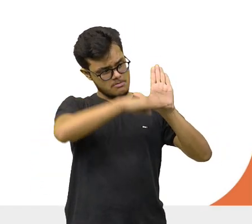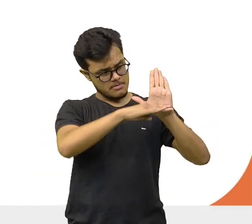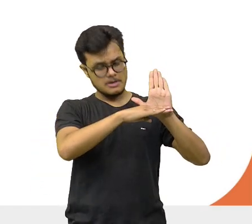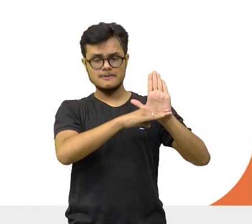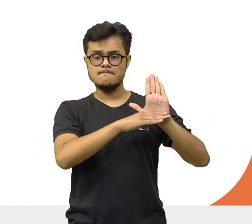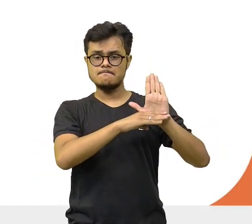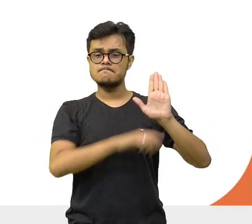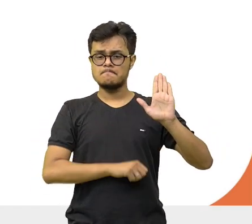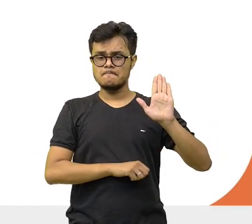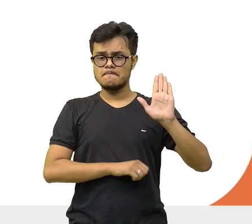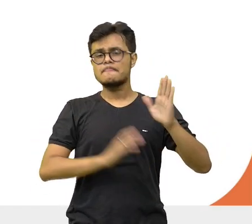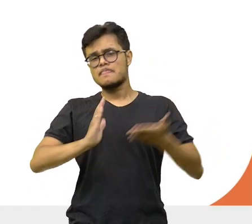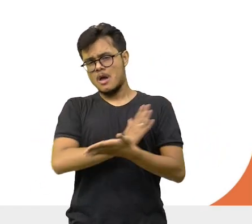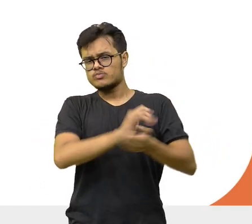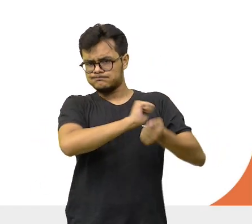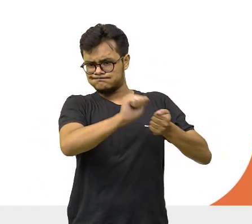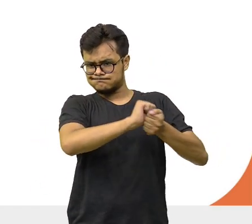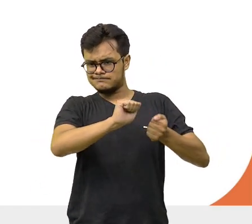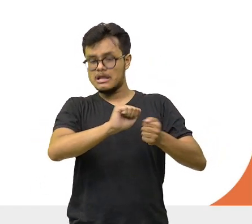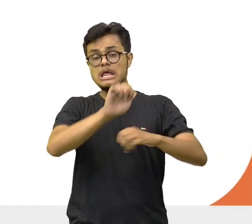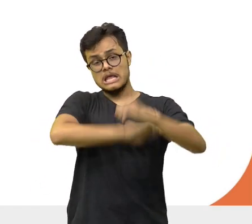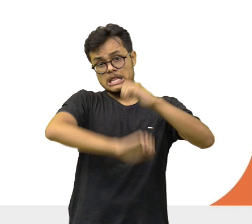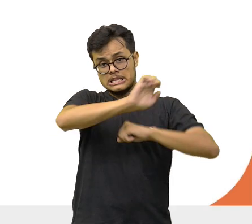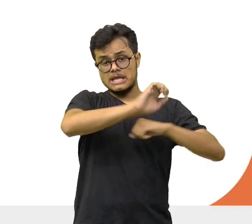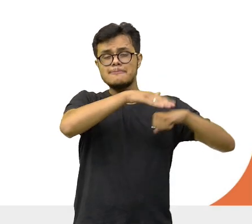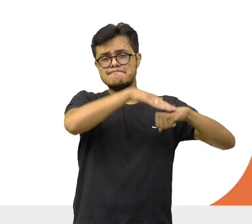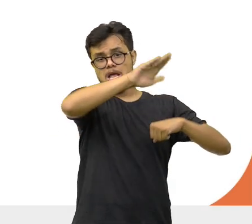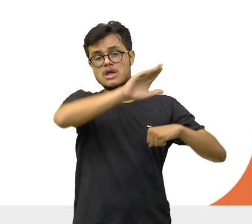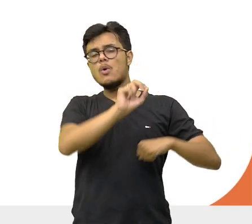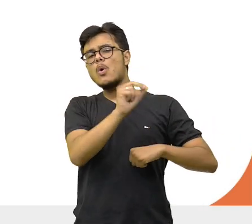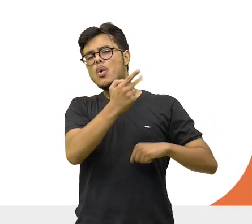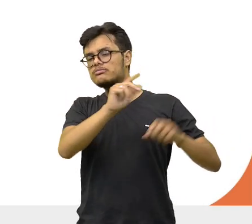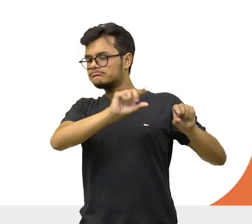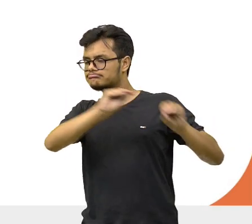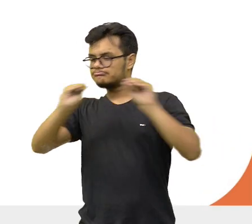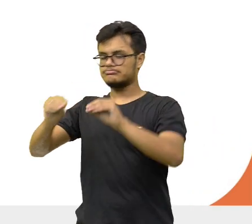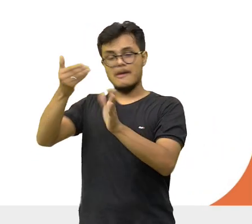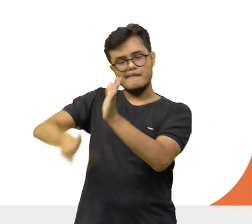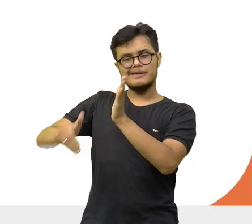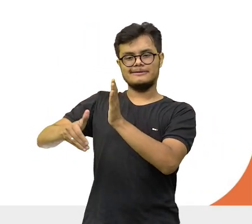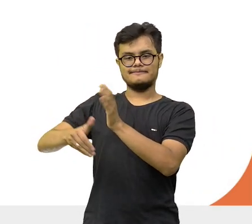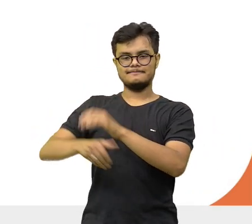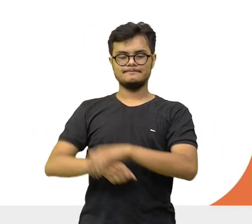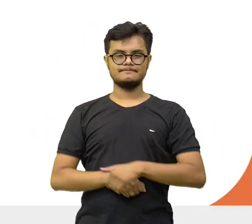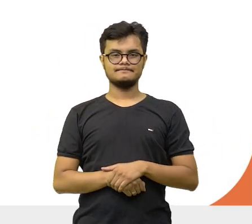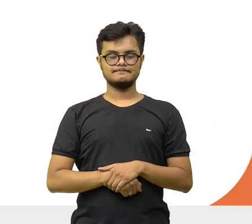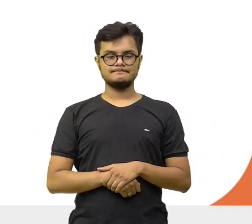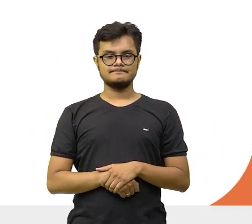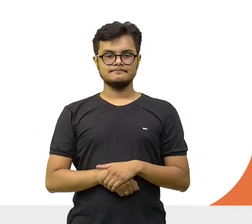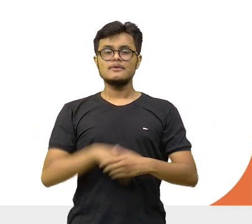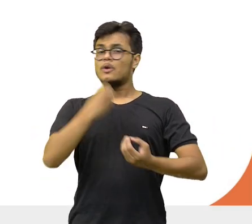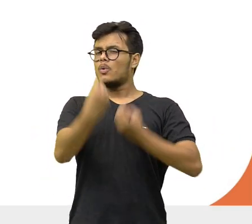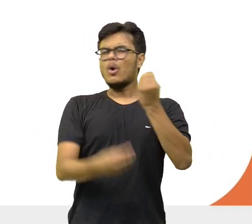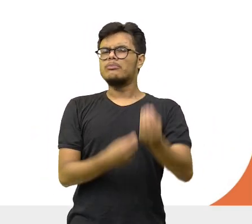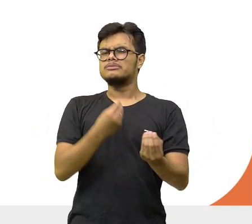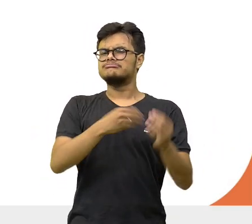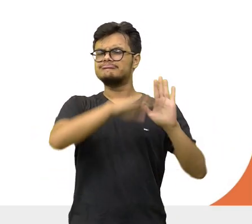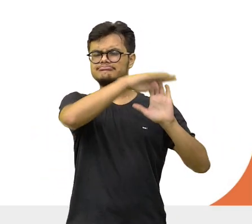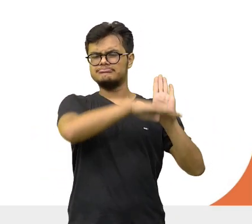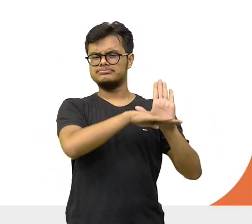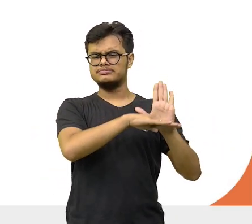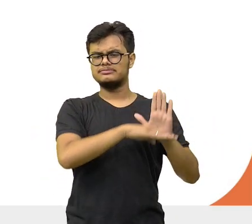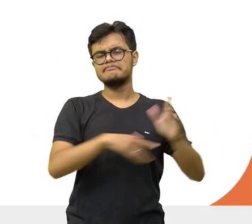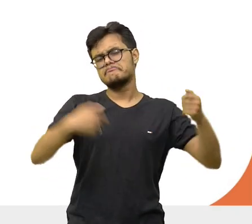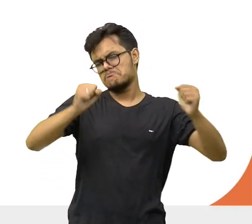uns materiais vão receber elétrons, outros vão doar elétrons. E como é que eu sei que acontece nessa lista? Basta eu pegar